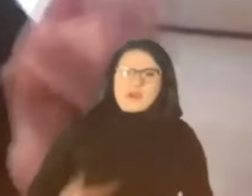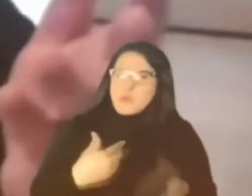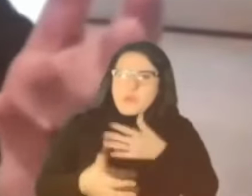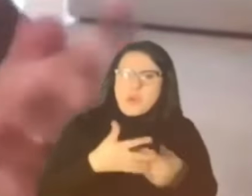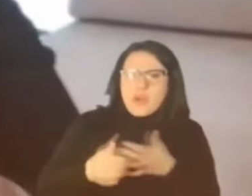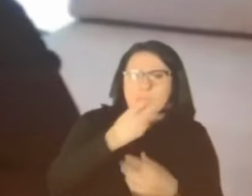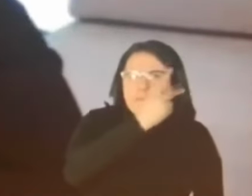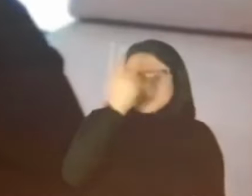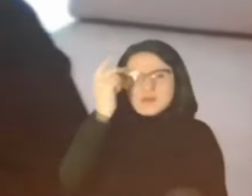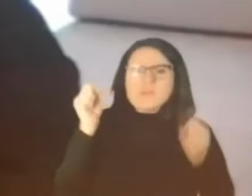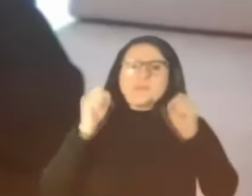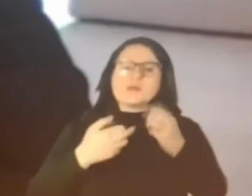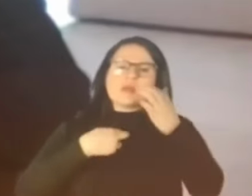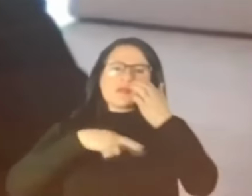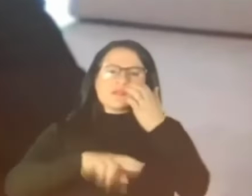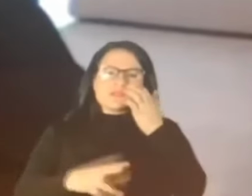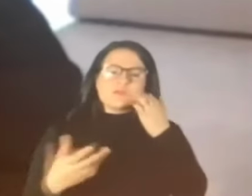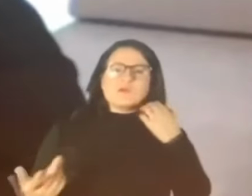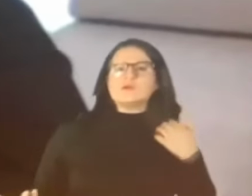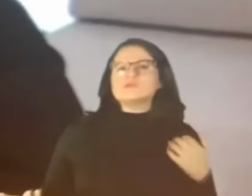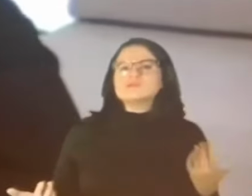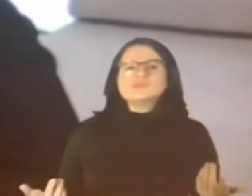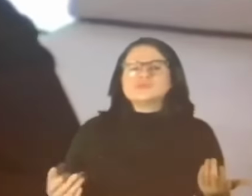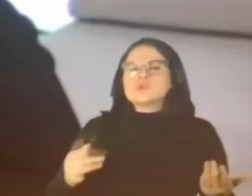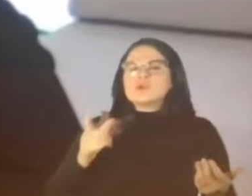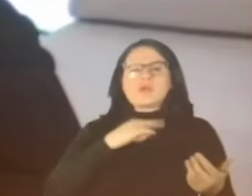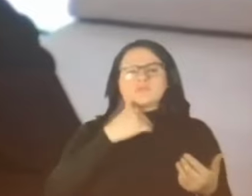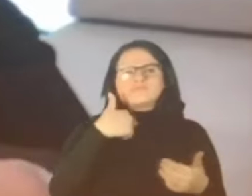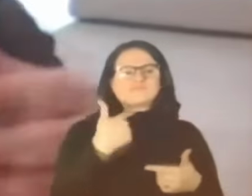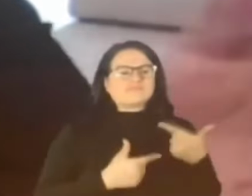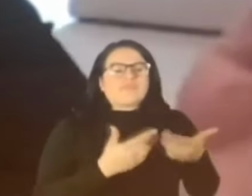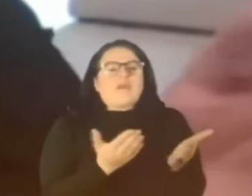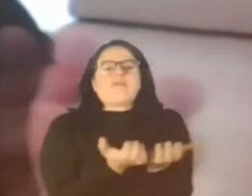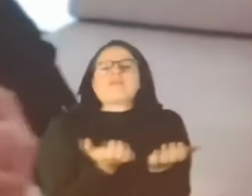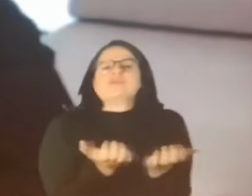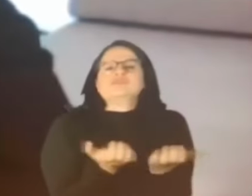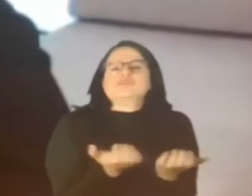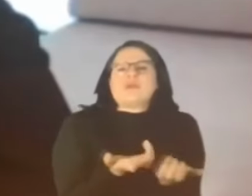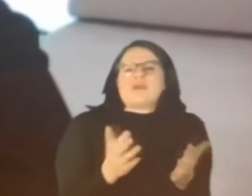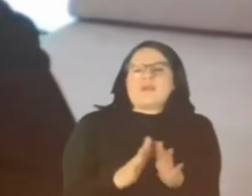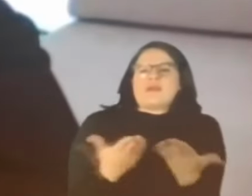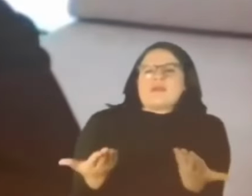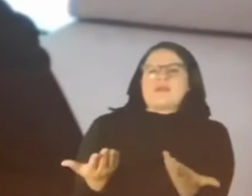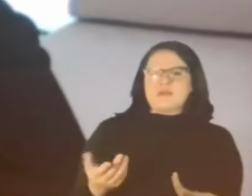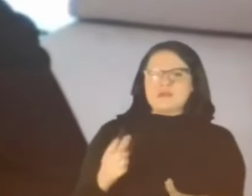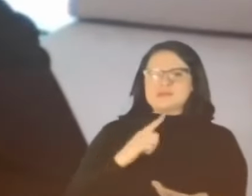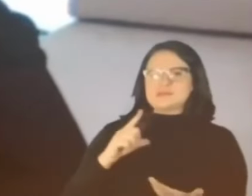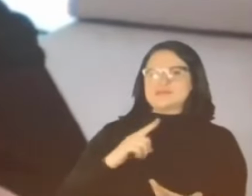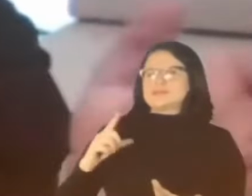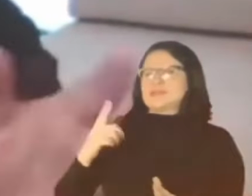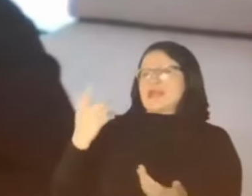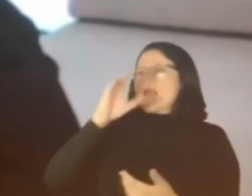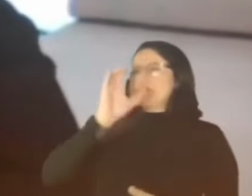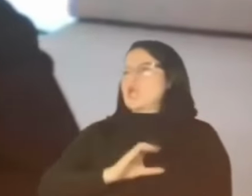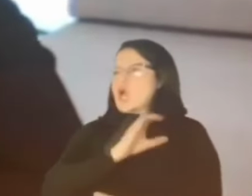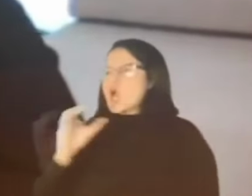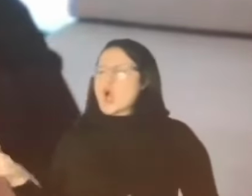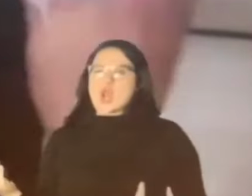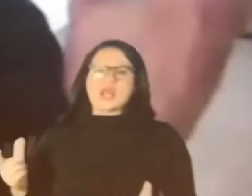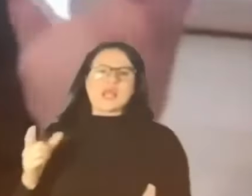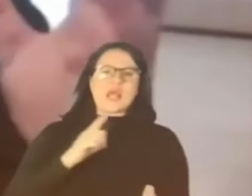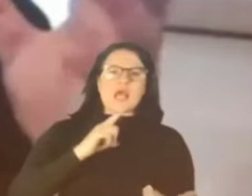autoridade, um religioso, um obreiro de uma igreja evangélica, um sacristão de uma igreja católica, uma mãe de santo, que